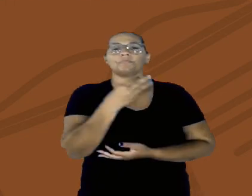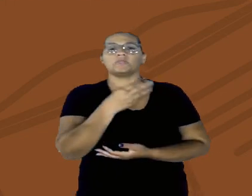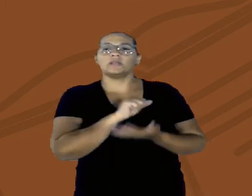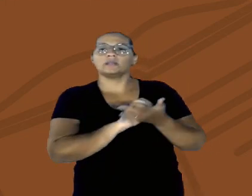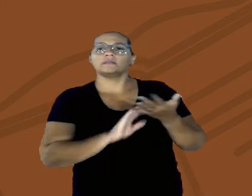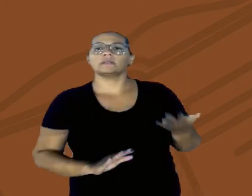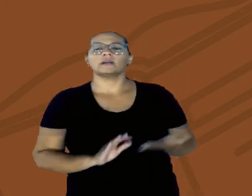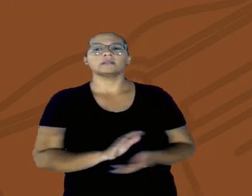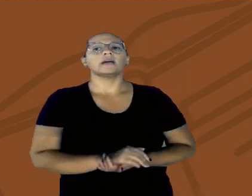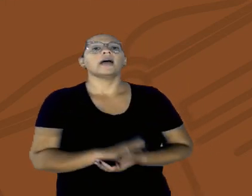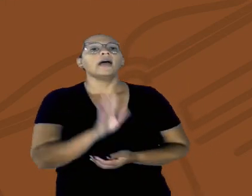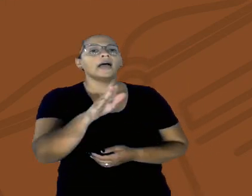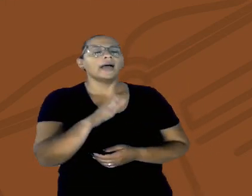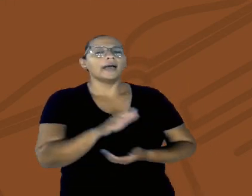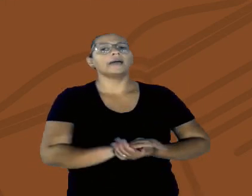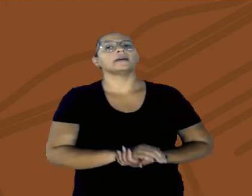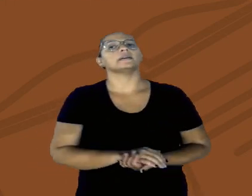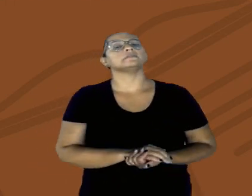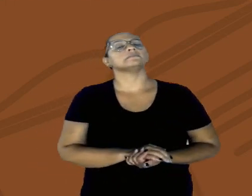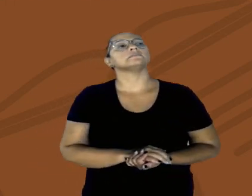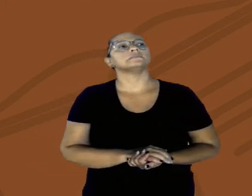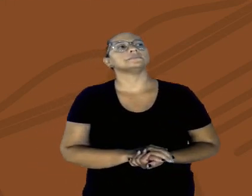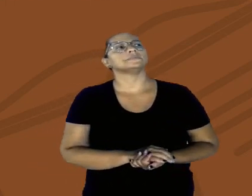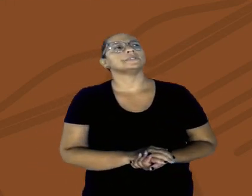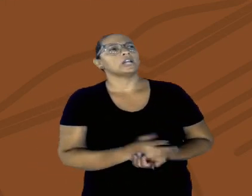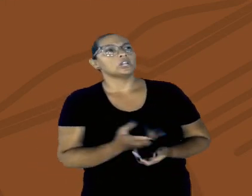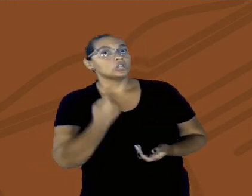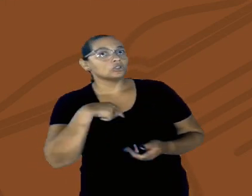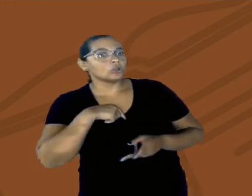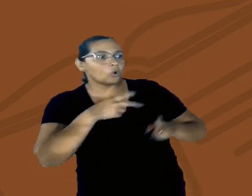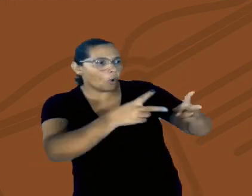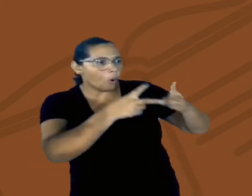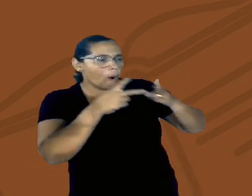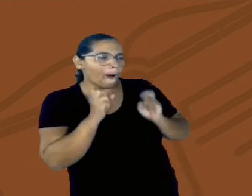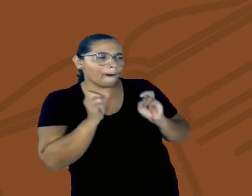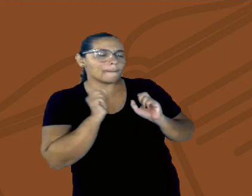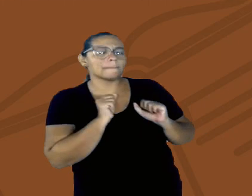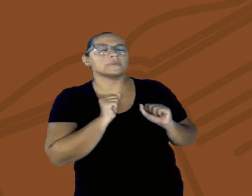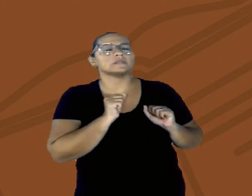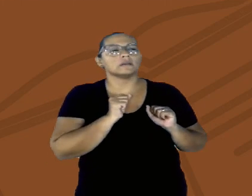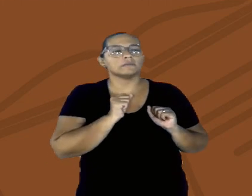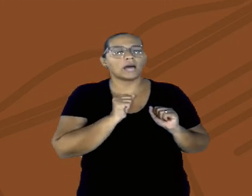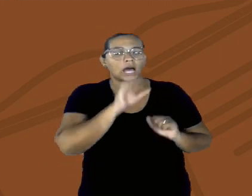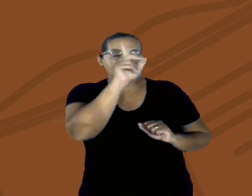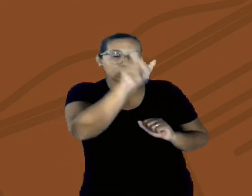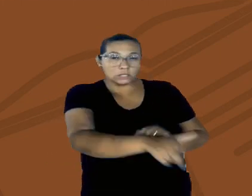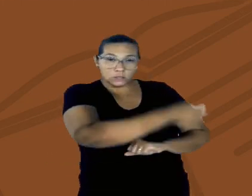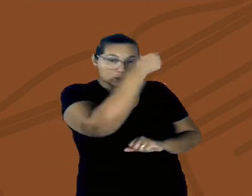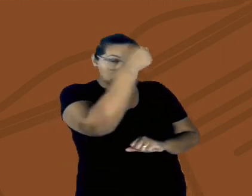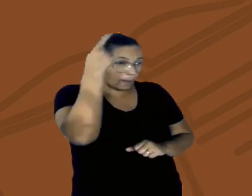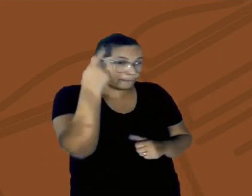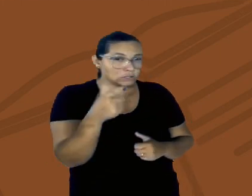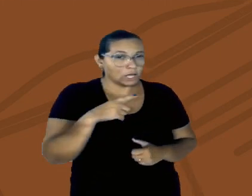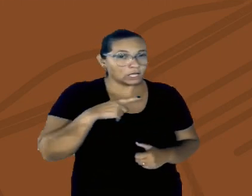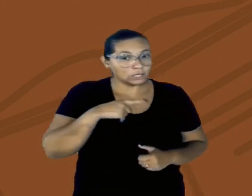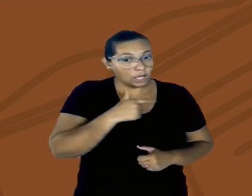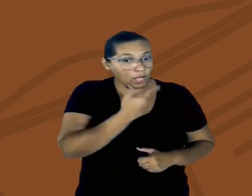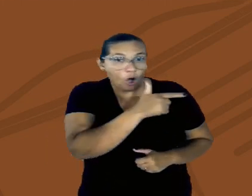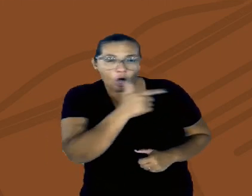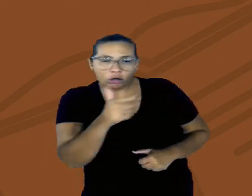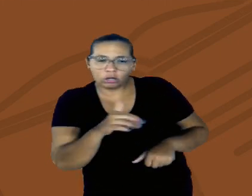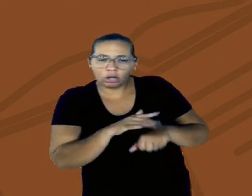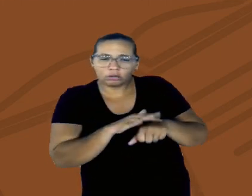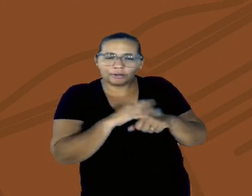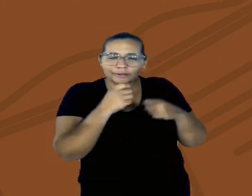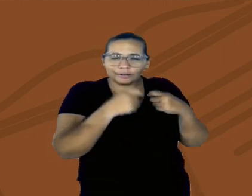É possível saber se uma pessoa não está infectada apenas observando a sua aparência saudável? Será? Só